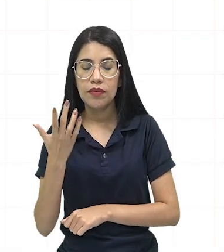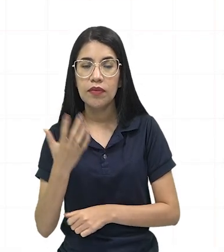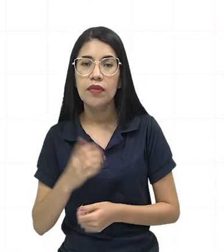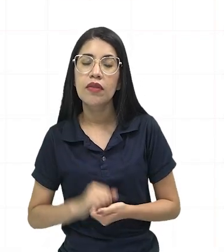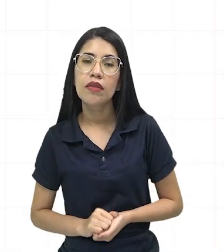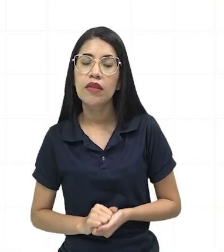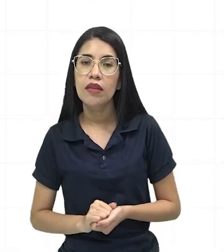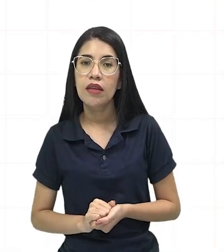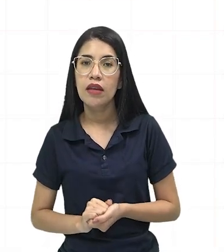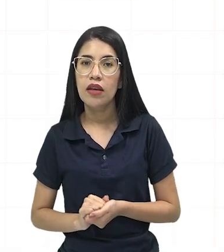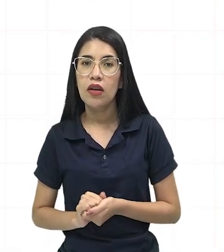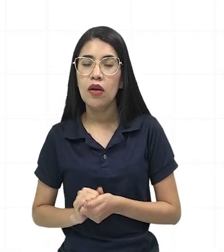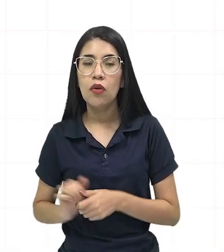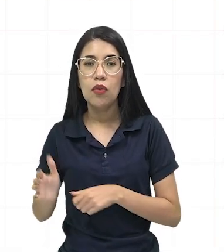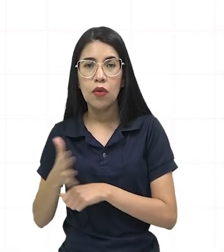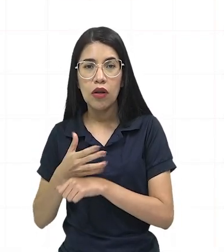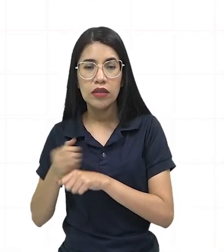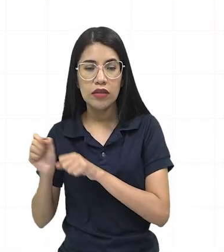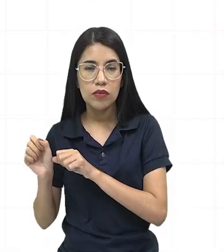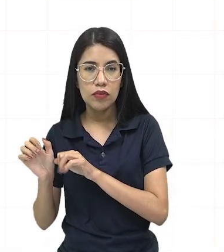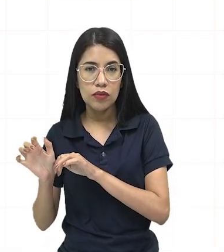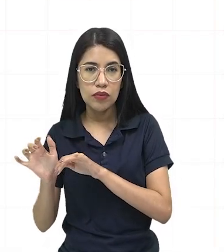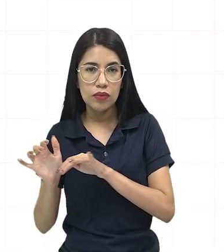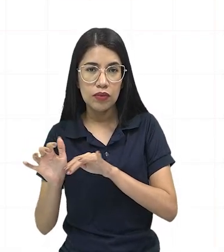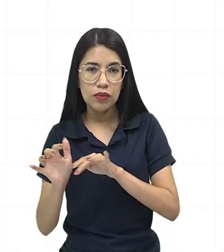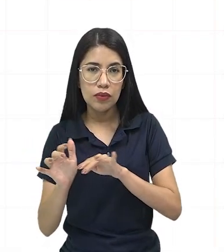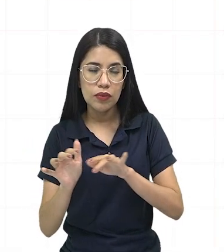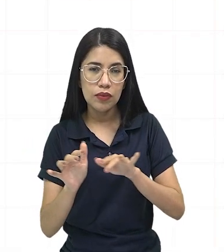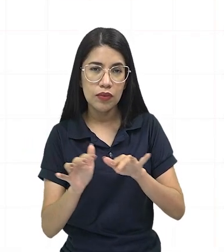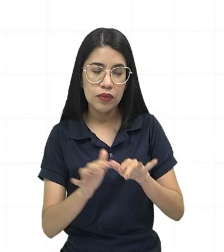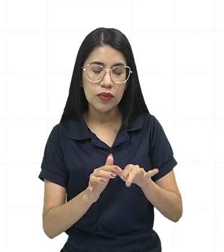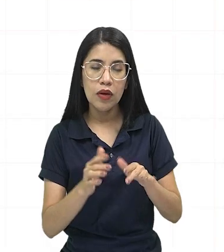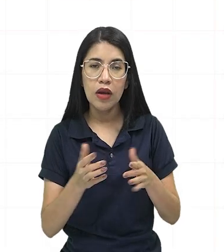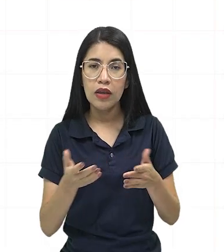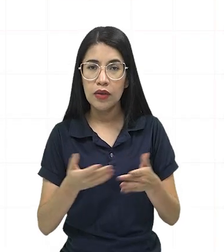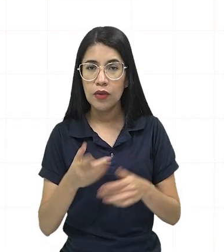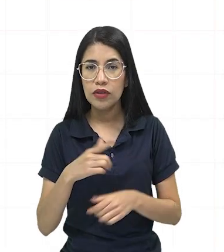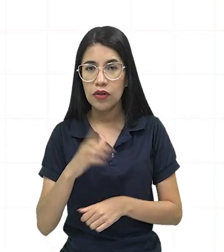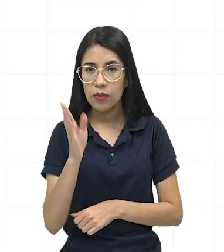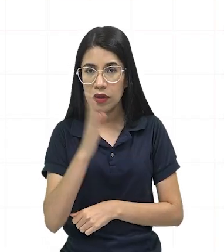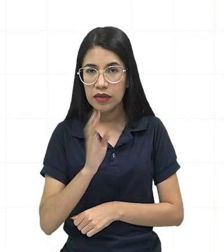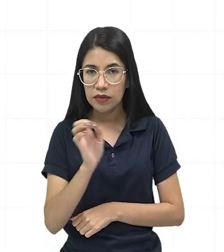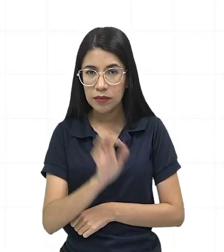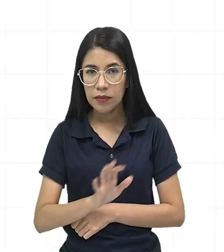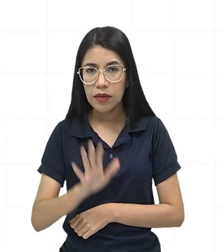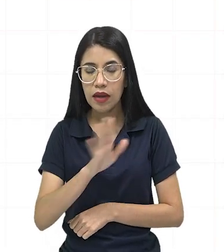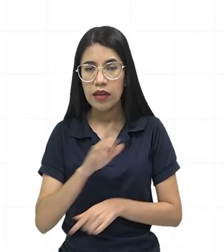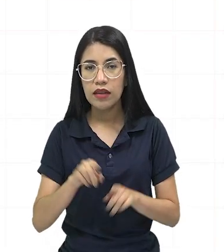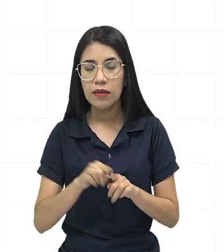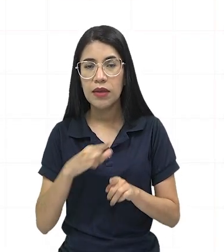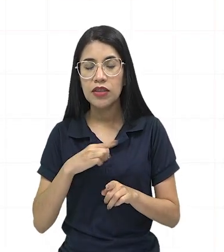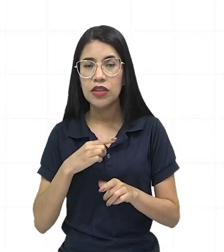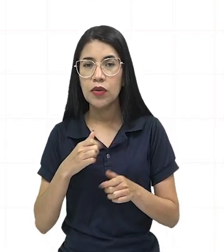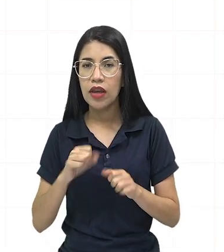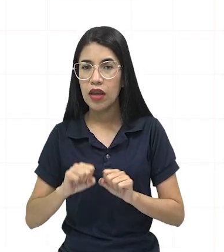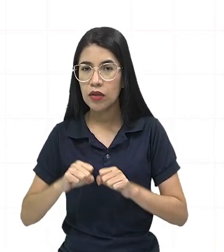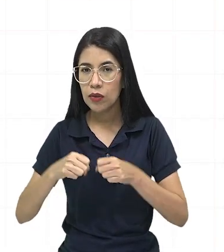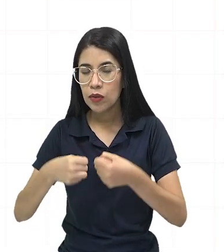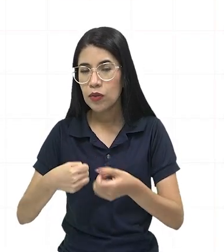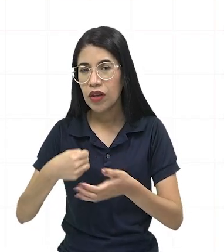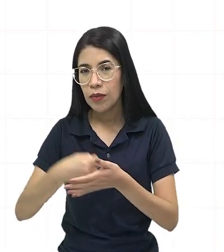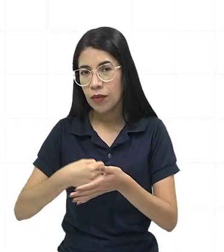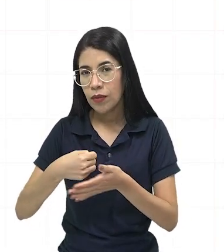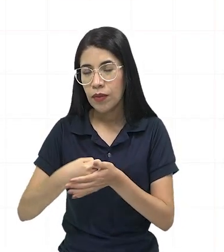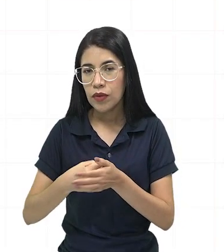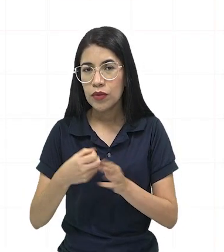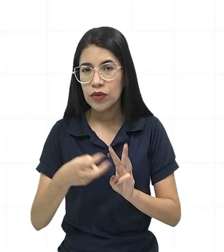em que o colonizador ia avançando no território que hoje é Brasil, ele se deparava com resistência de povos indígenas